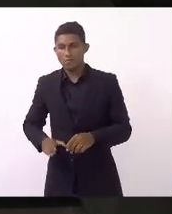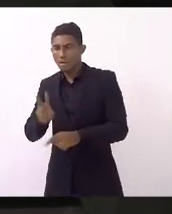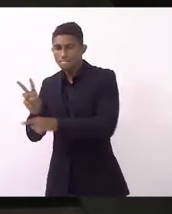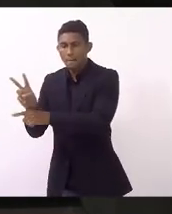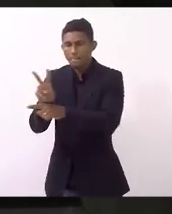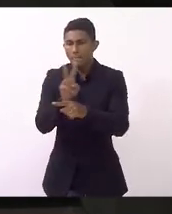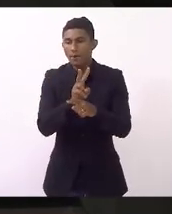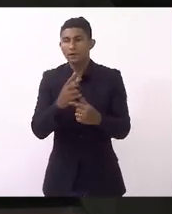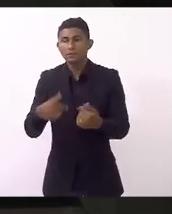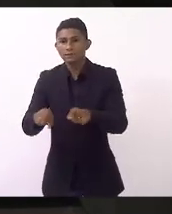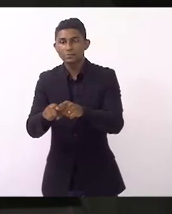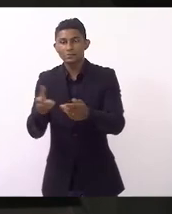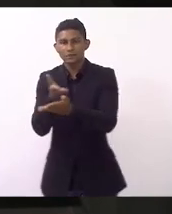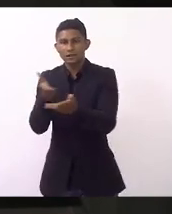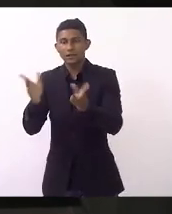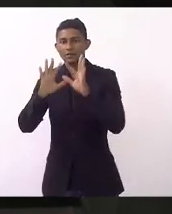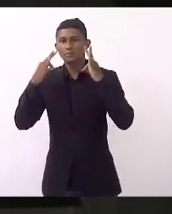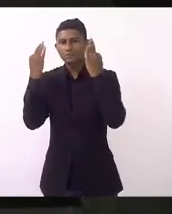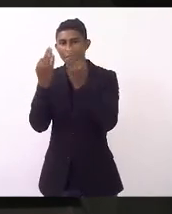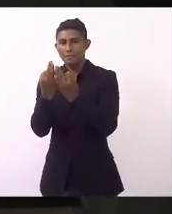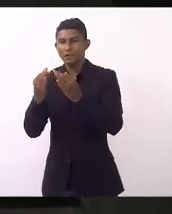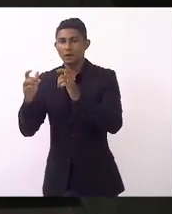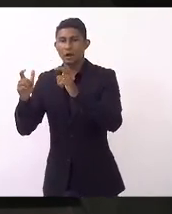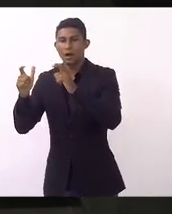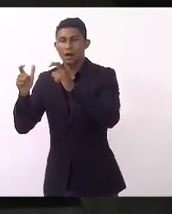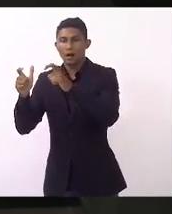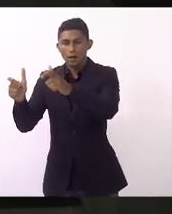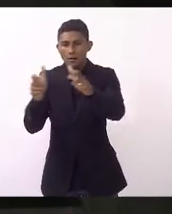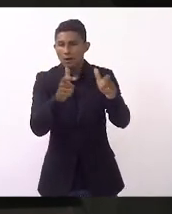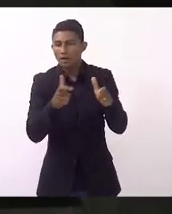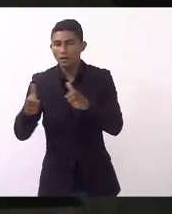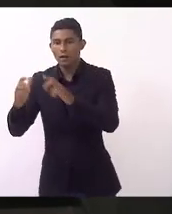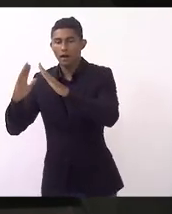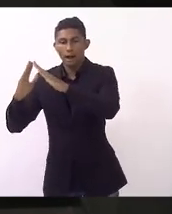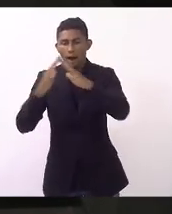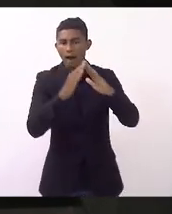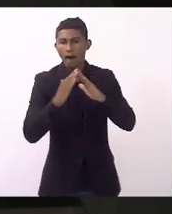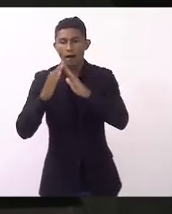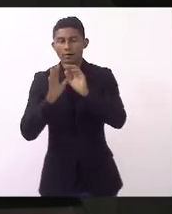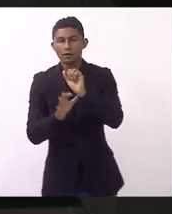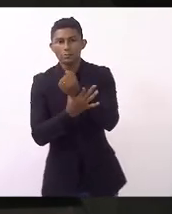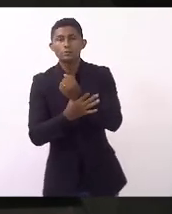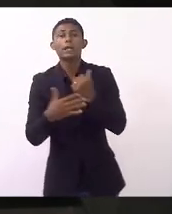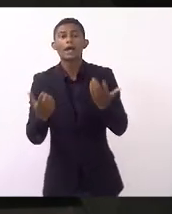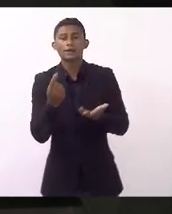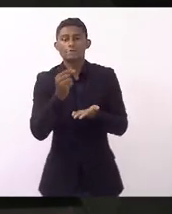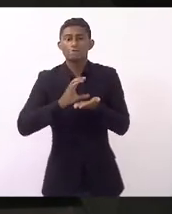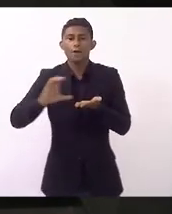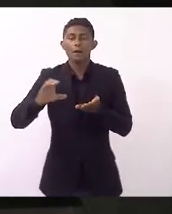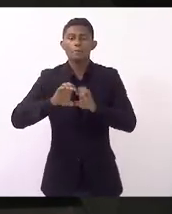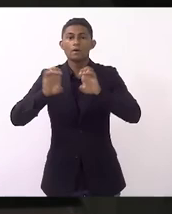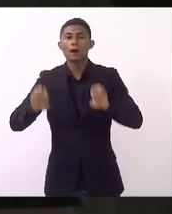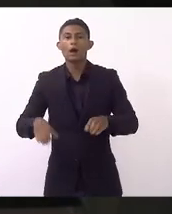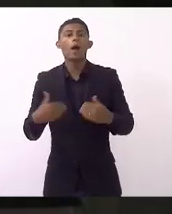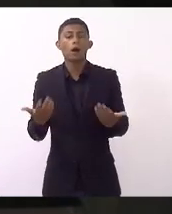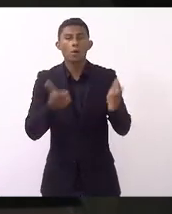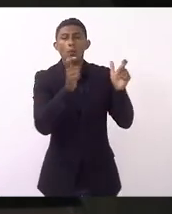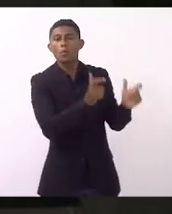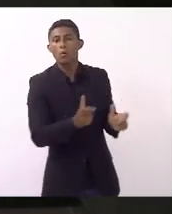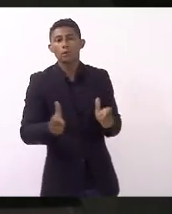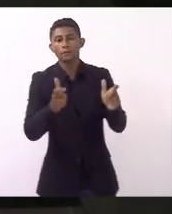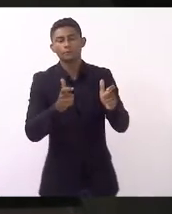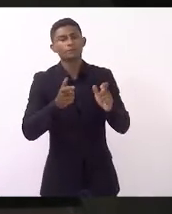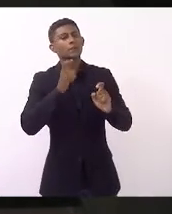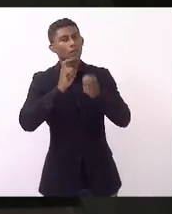dessas famílias em habitações dignas? Onde estão os investimentos de longo prazo? Então, queria fazer esse debate muito rápido, me